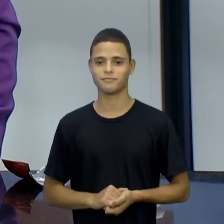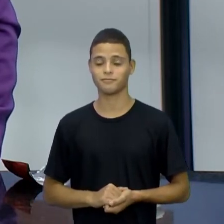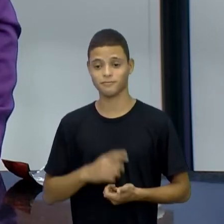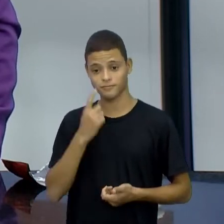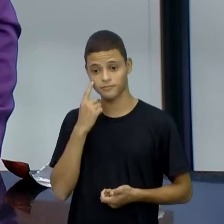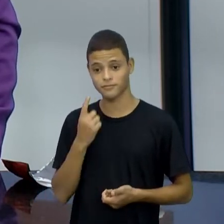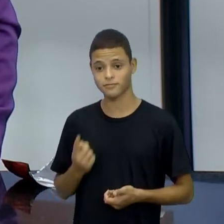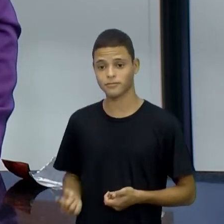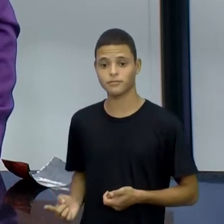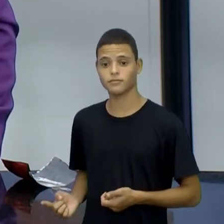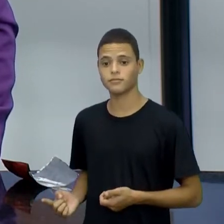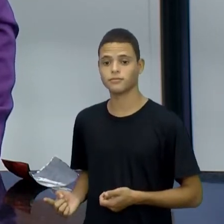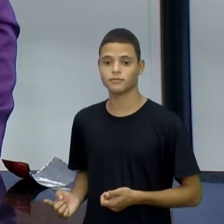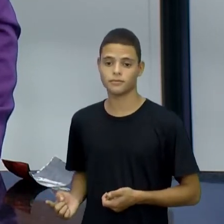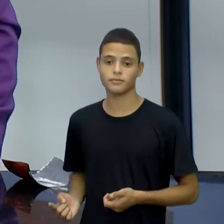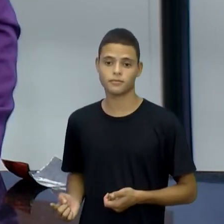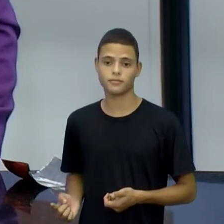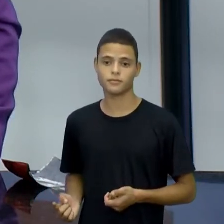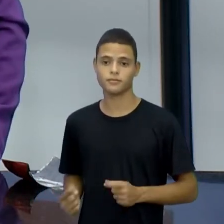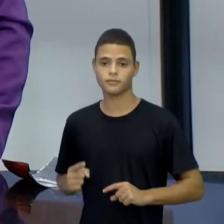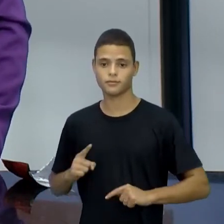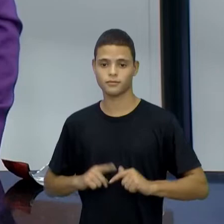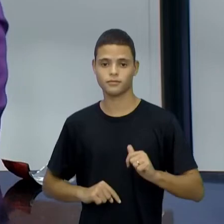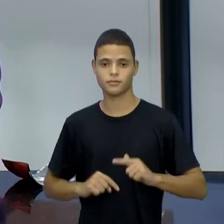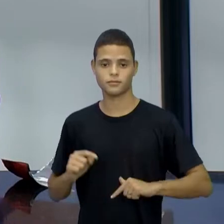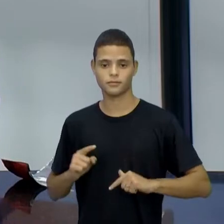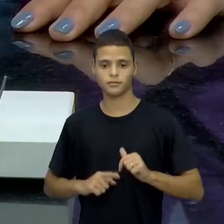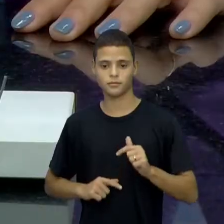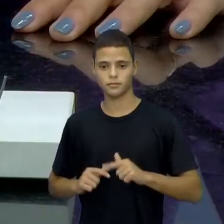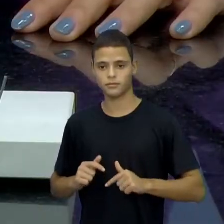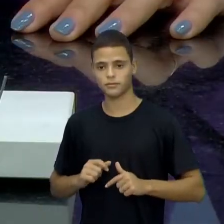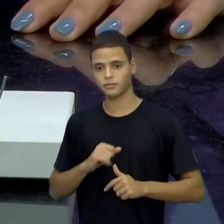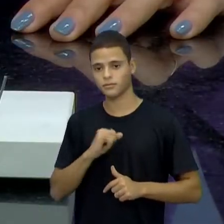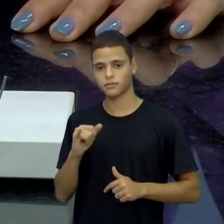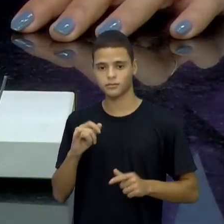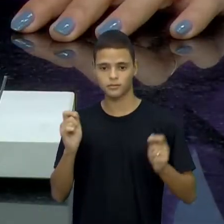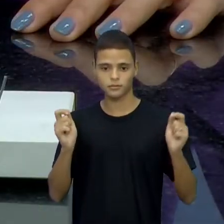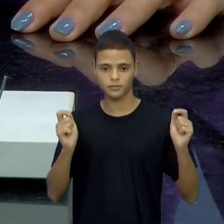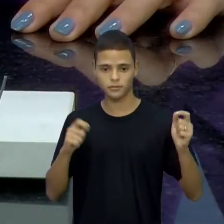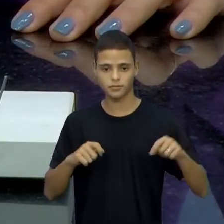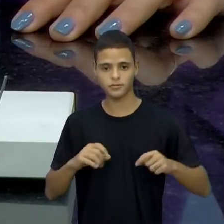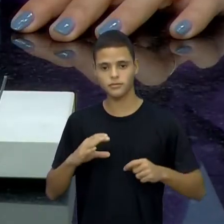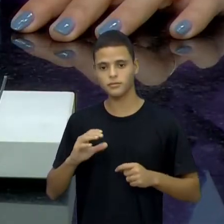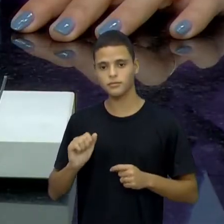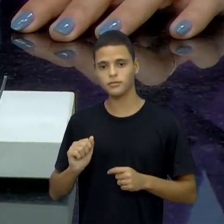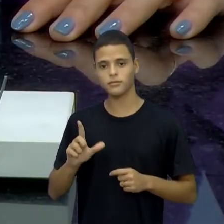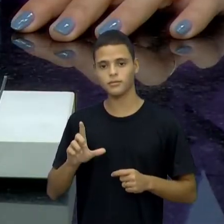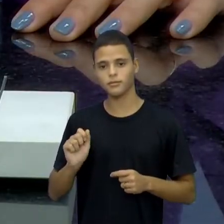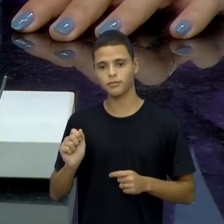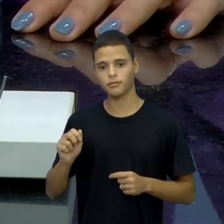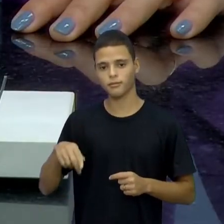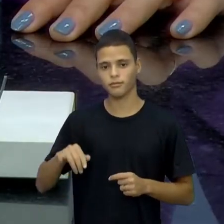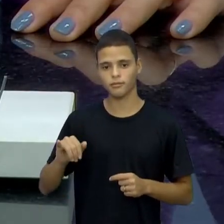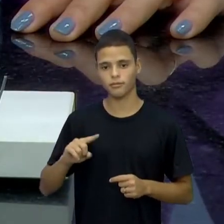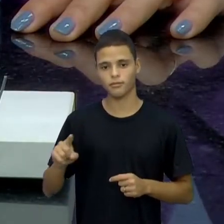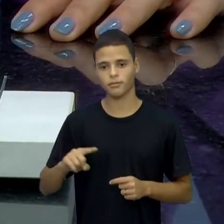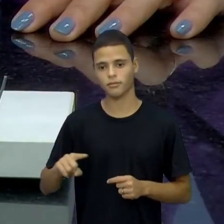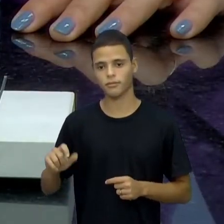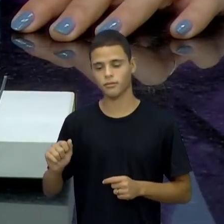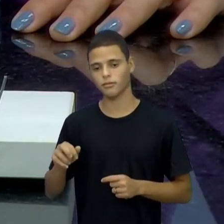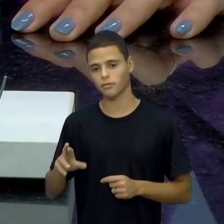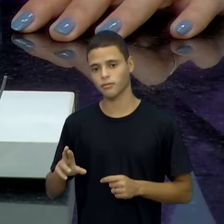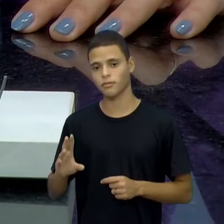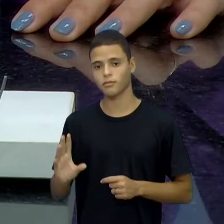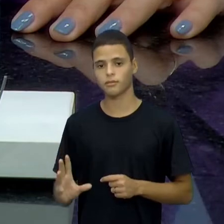Pessoal, ó, esta máquina, né, se a gente pudesse canalizar todo esse vapor, como acontece nas